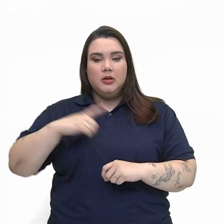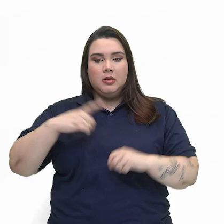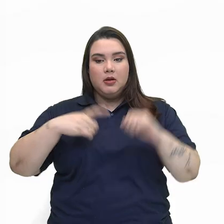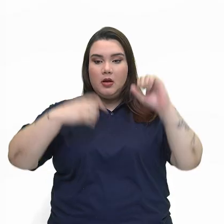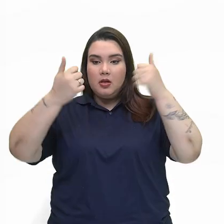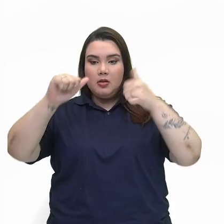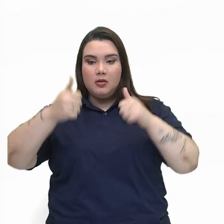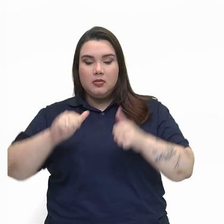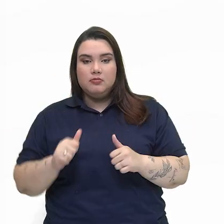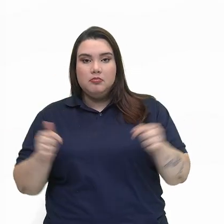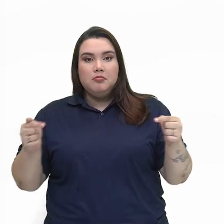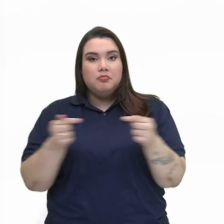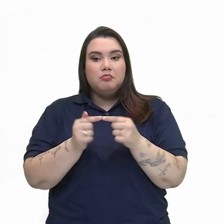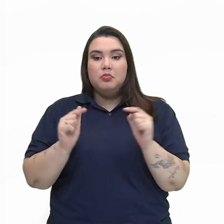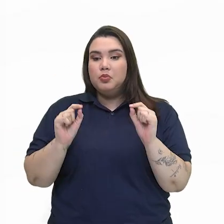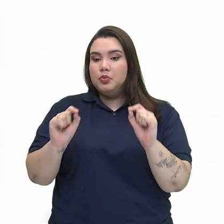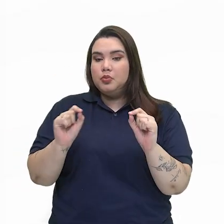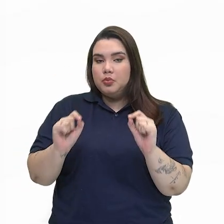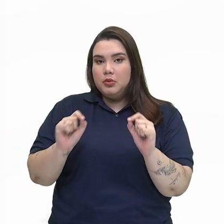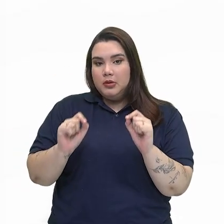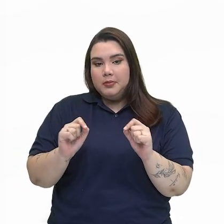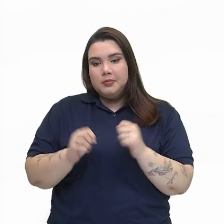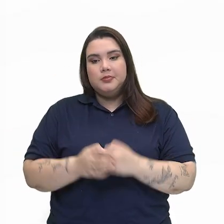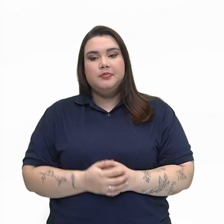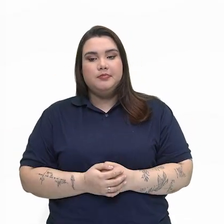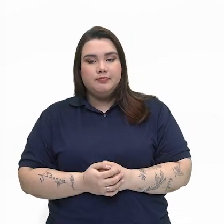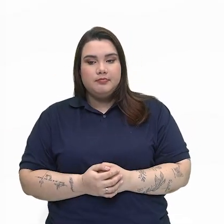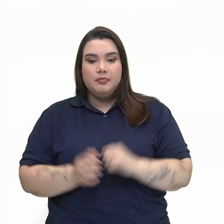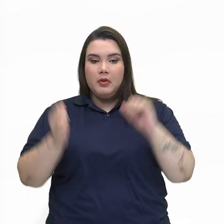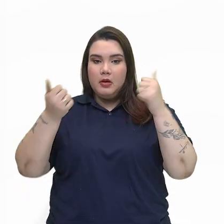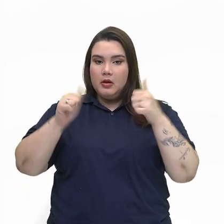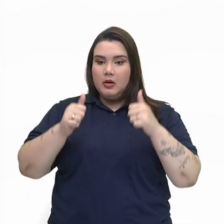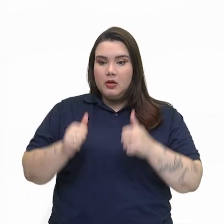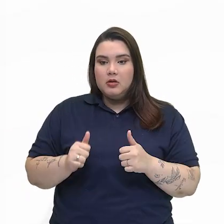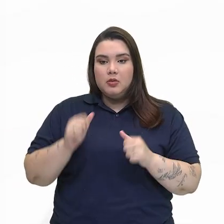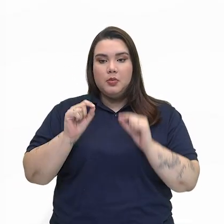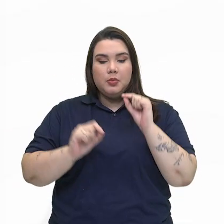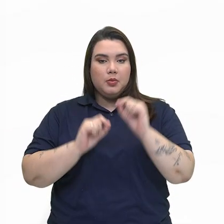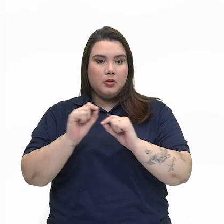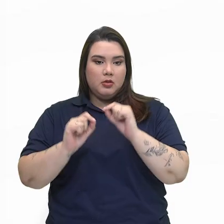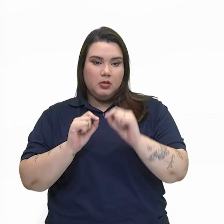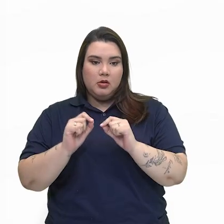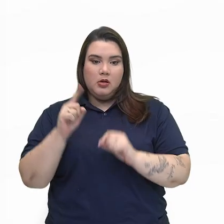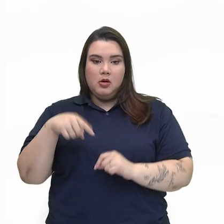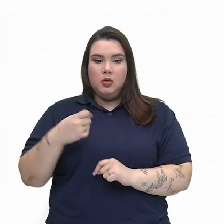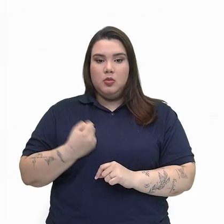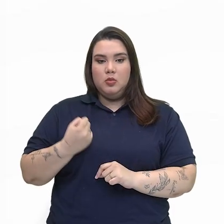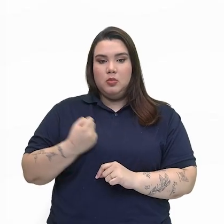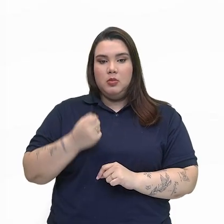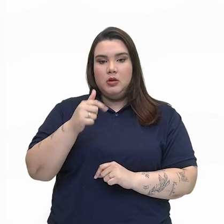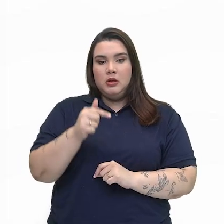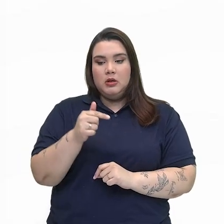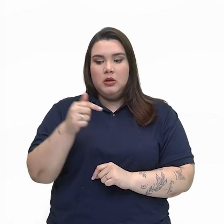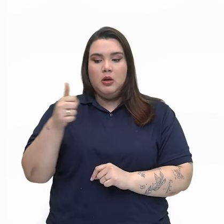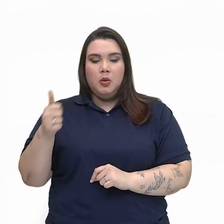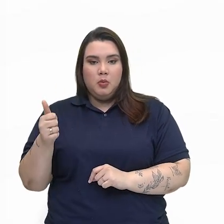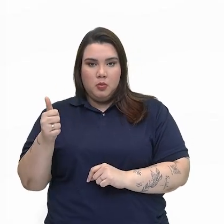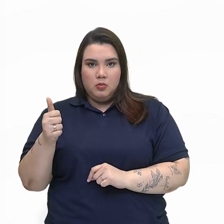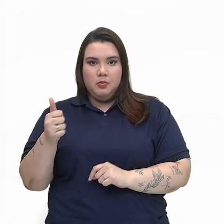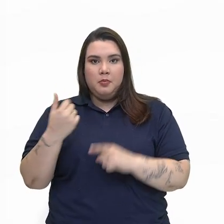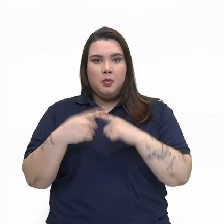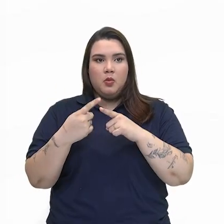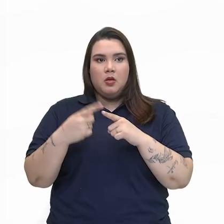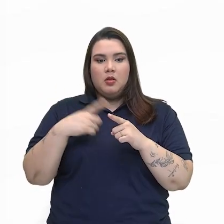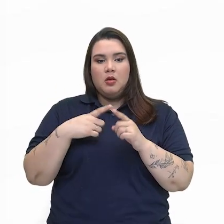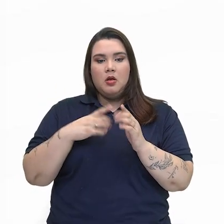analisando aonde? Estou analisando a partir do 71.